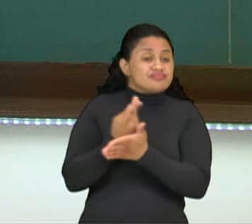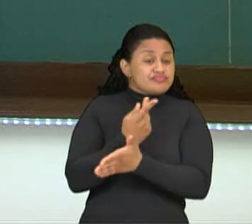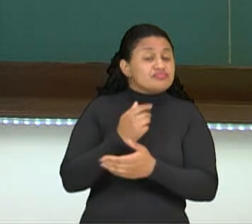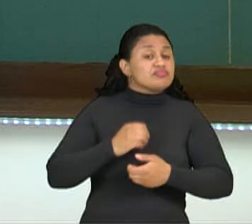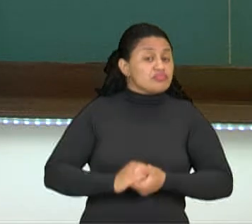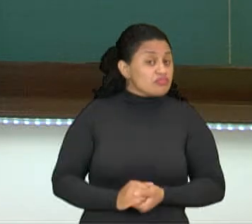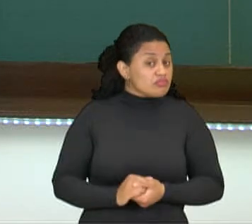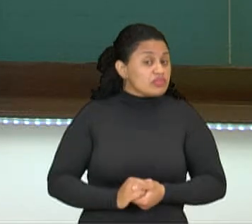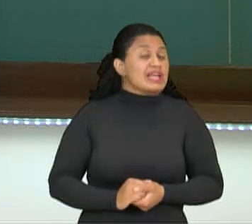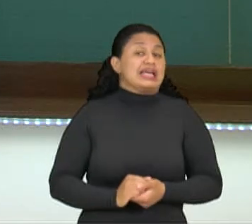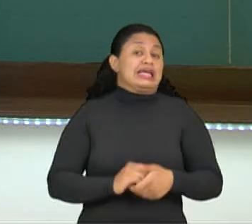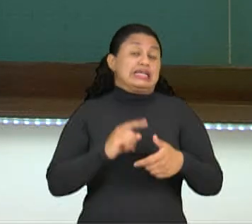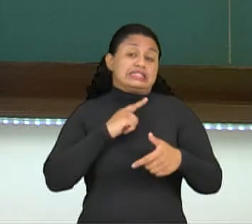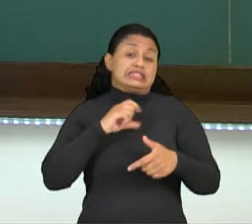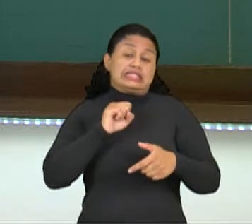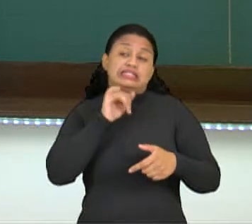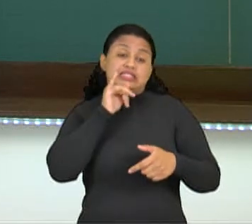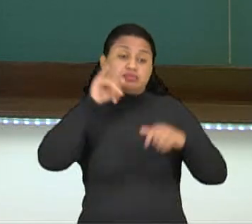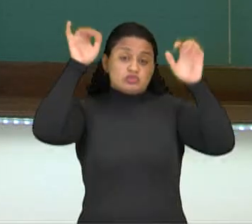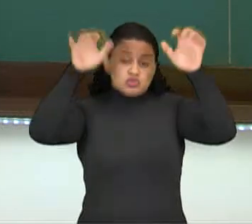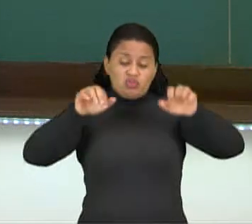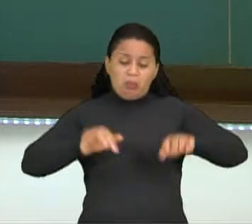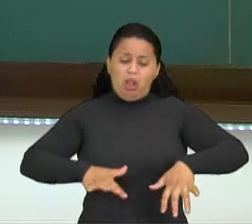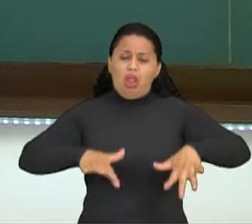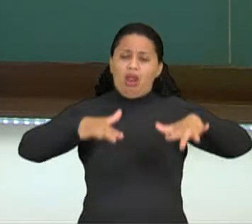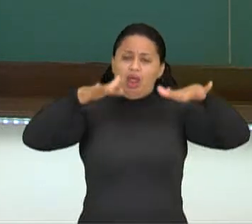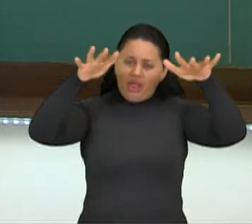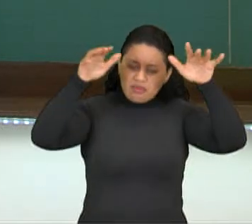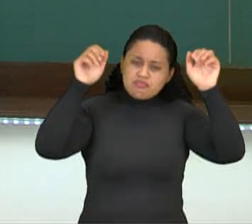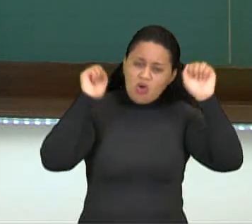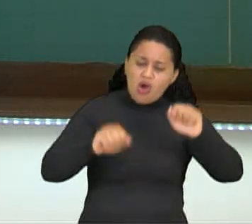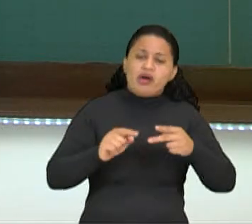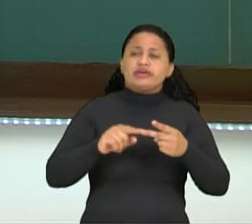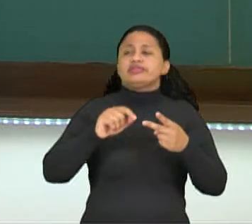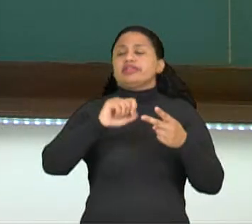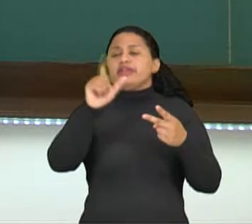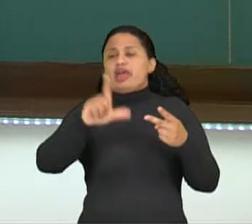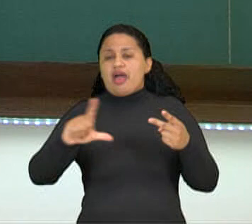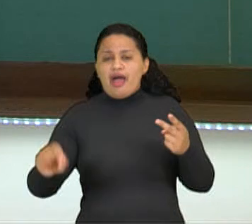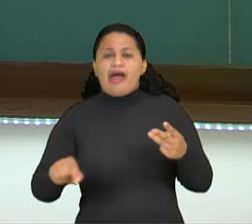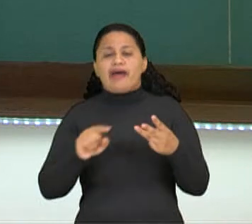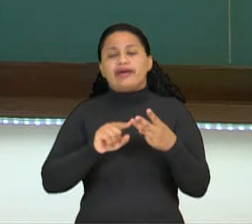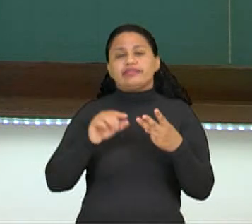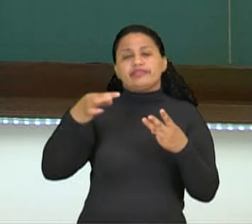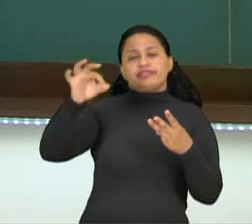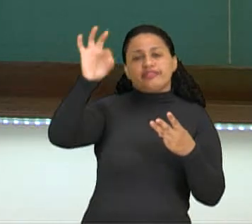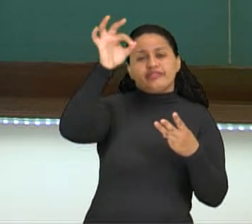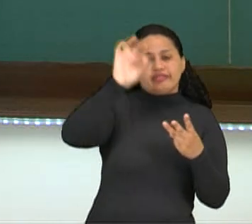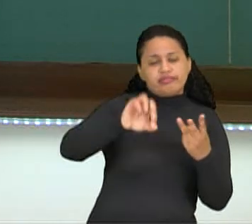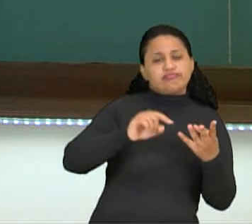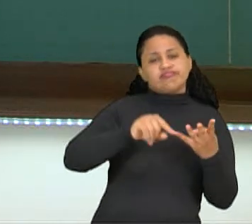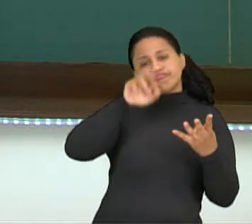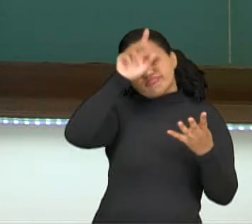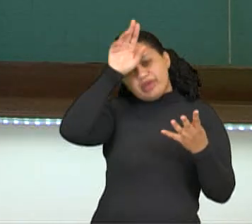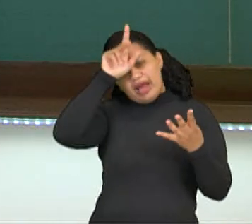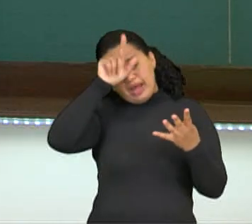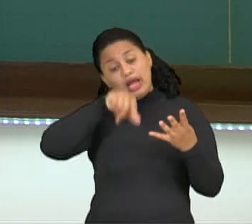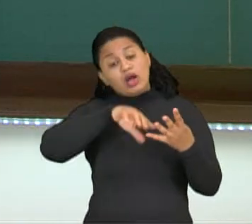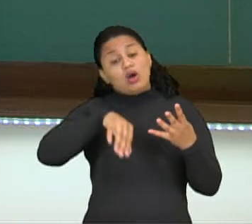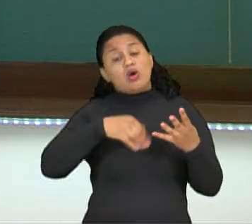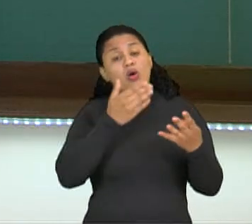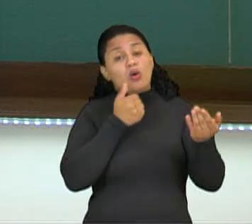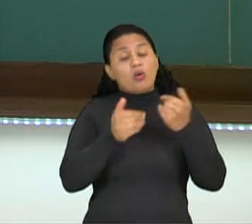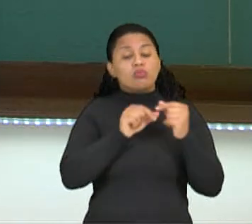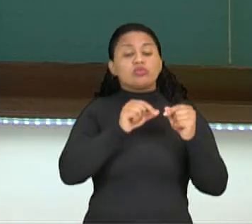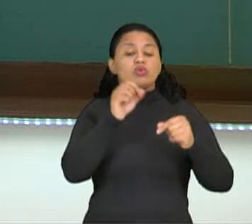enchentes, nós temos moscas, nós temos ratos, nós temos baratas, tudo se alimentando do lixo que